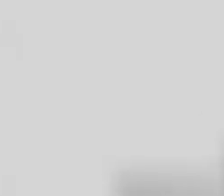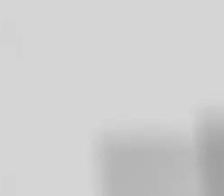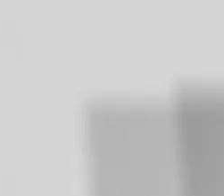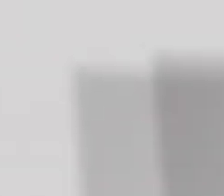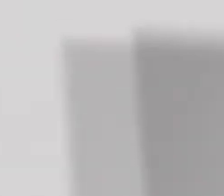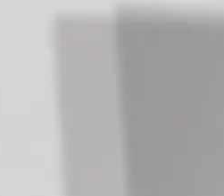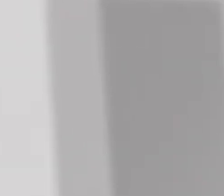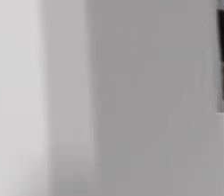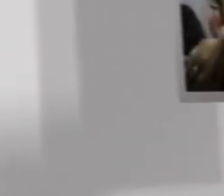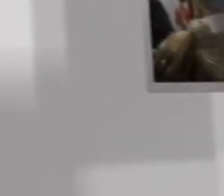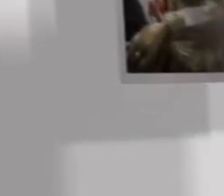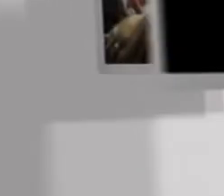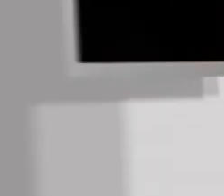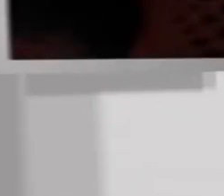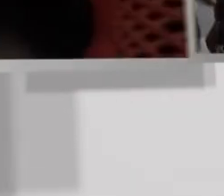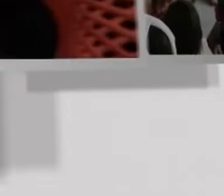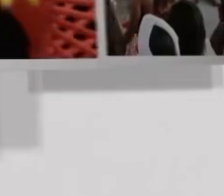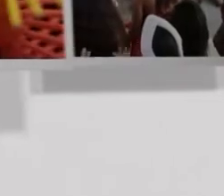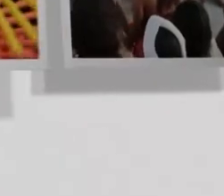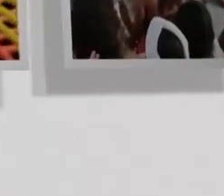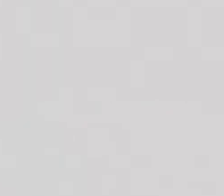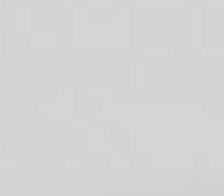E aí